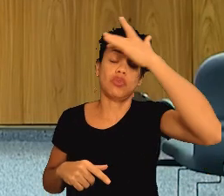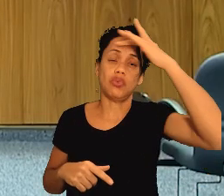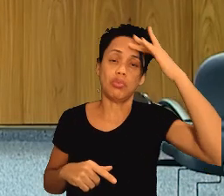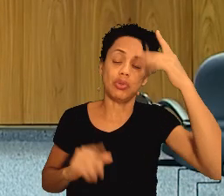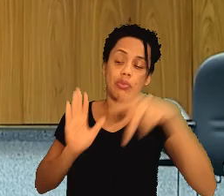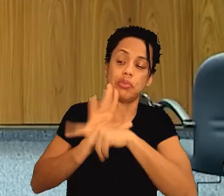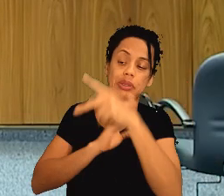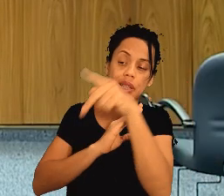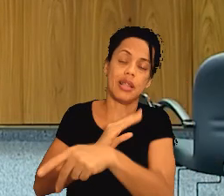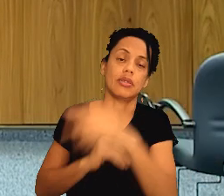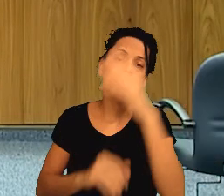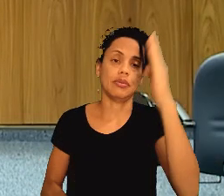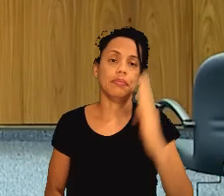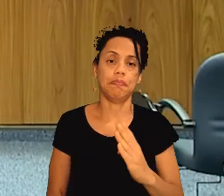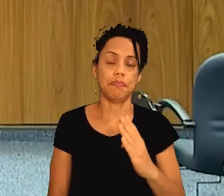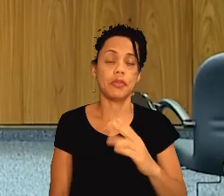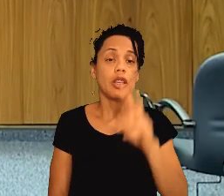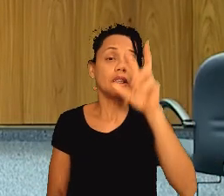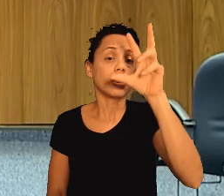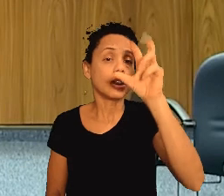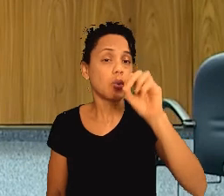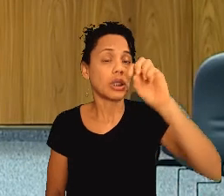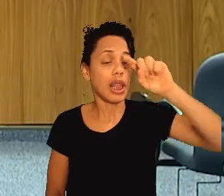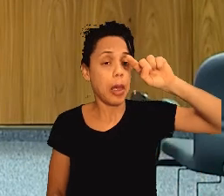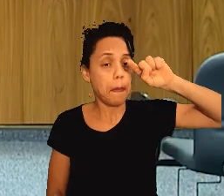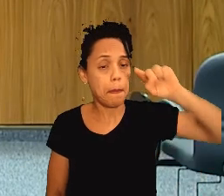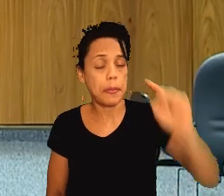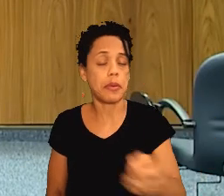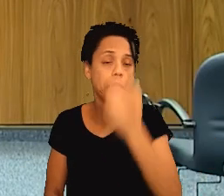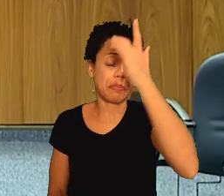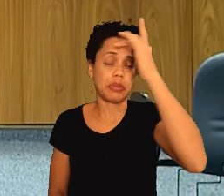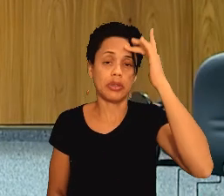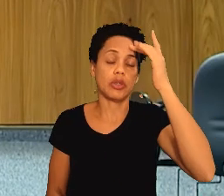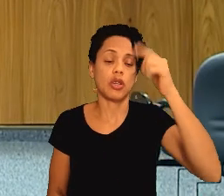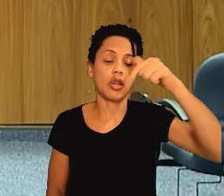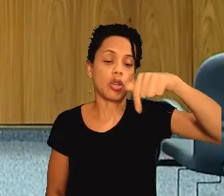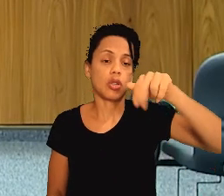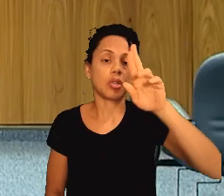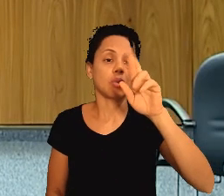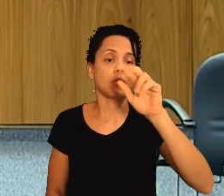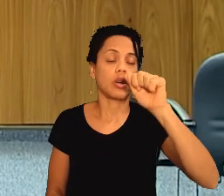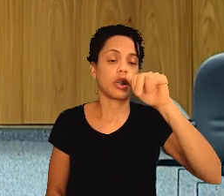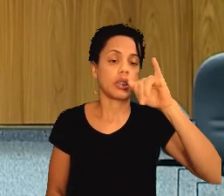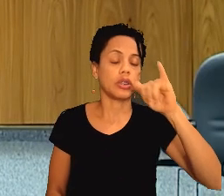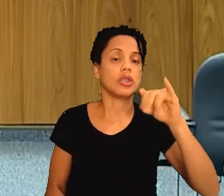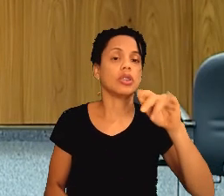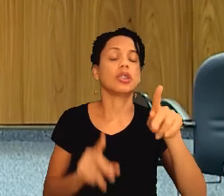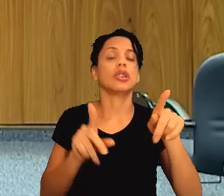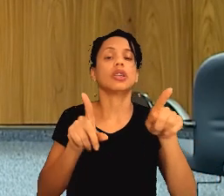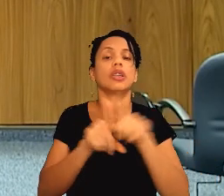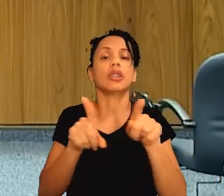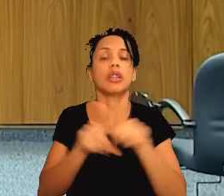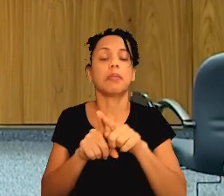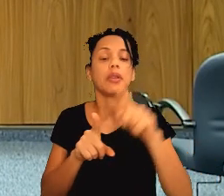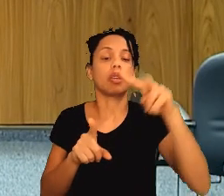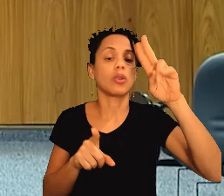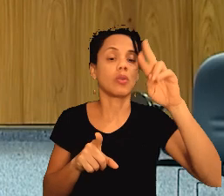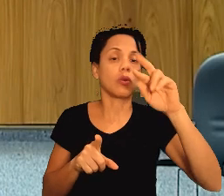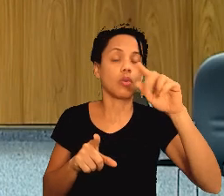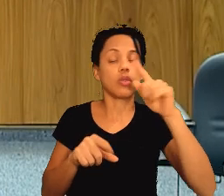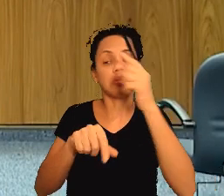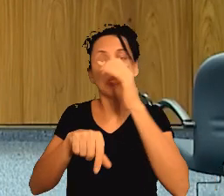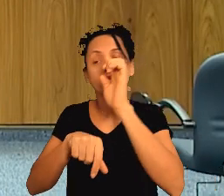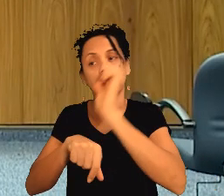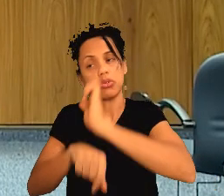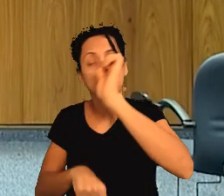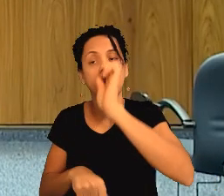Brasil. Metade das 50 mil, cerca de 50 mil pessoas, Guarani Nhandeve e Guarani Kaiowá, que vivem nesse estado,